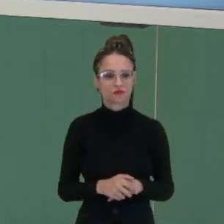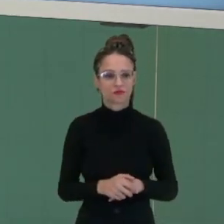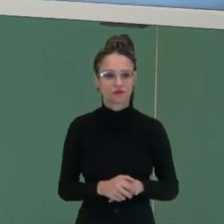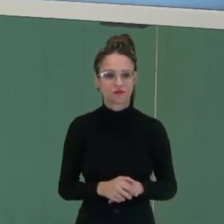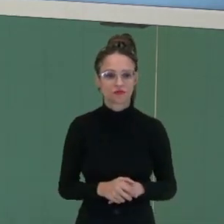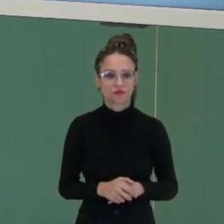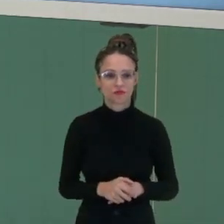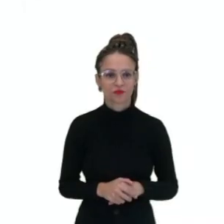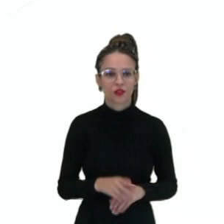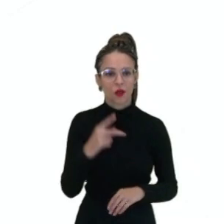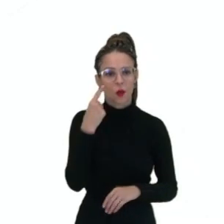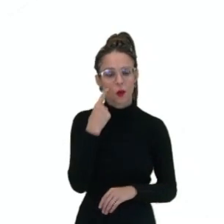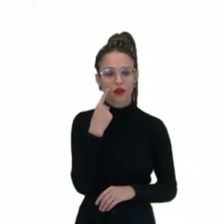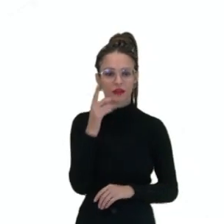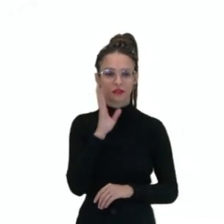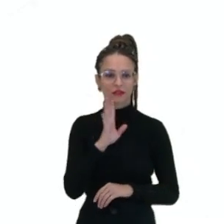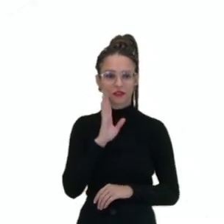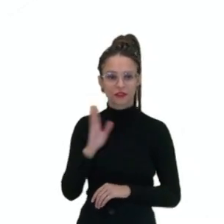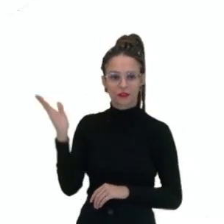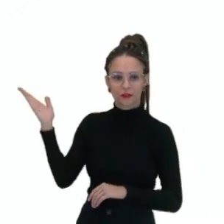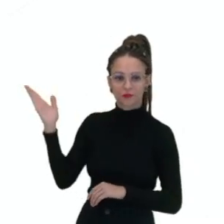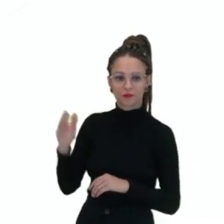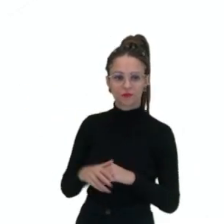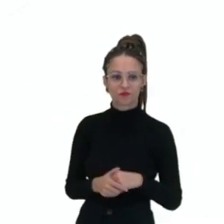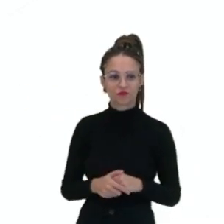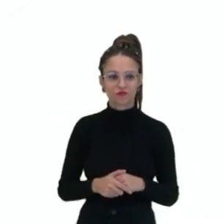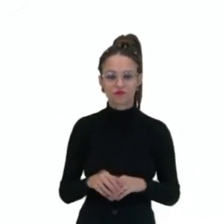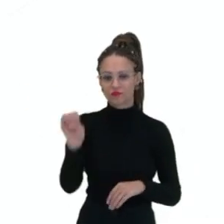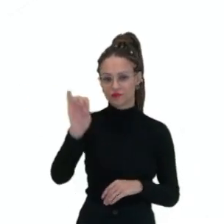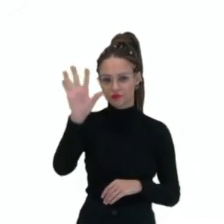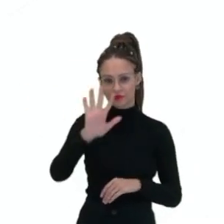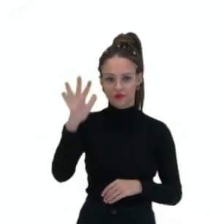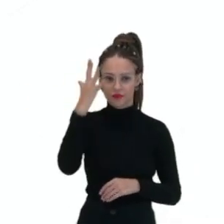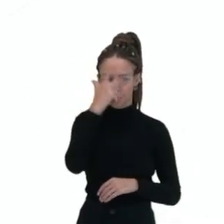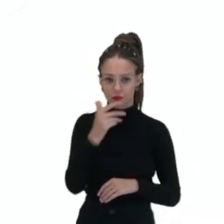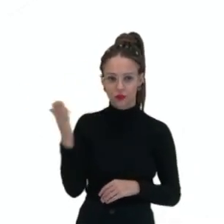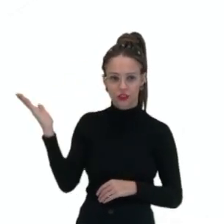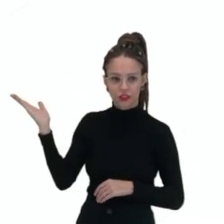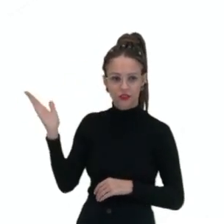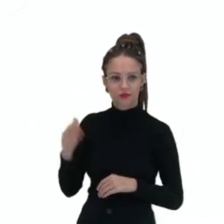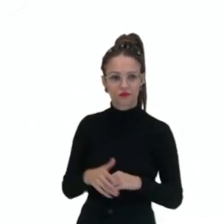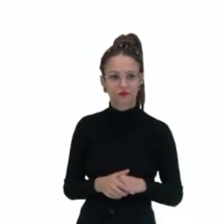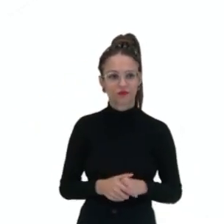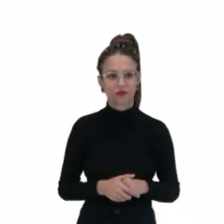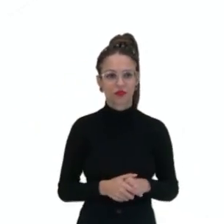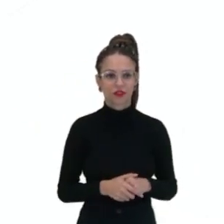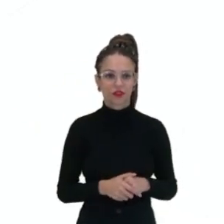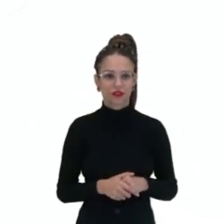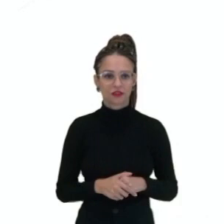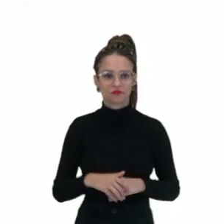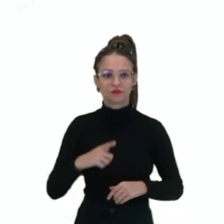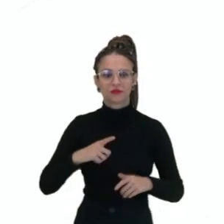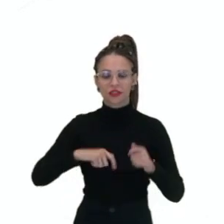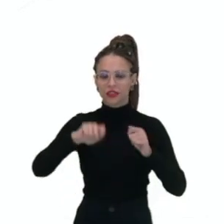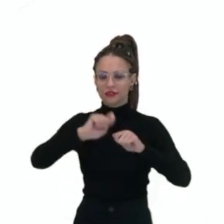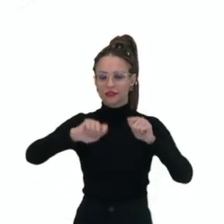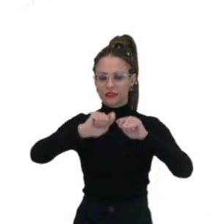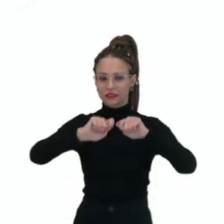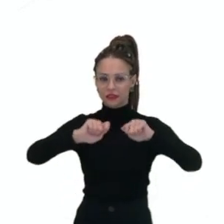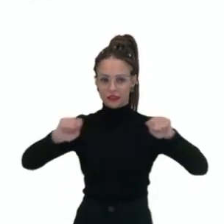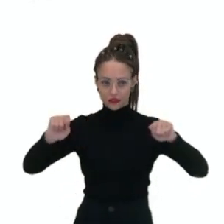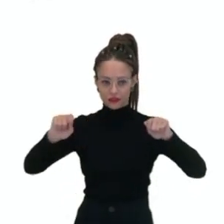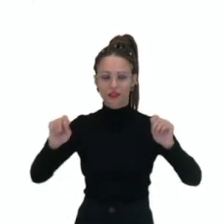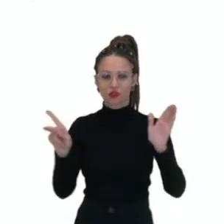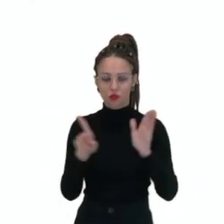família. Olha que bacana. Então vamos lá, né, nessas imagens bonitas aí separadas, ó, os trançados em fibra,